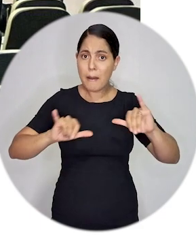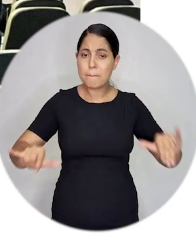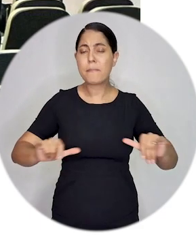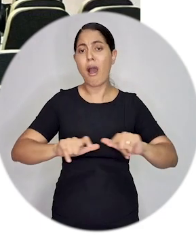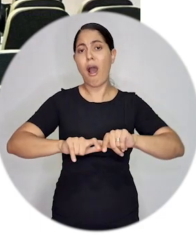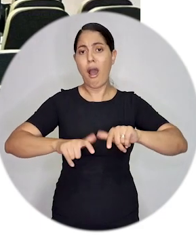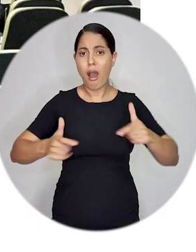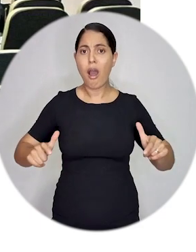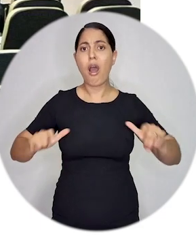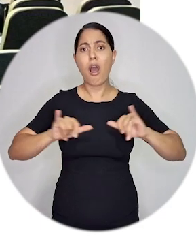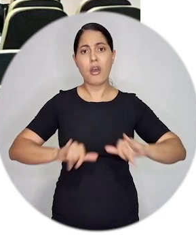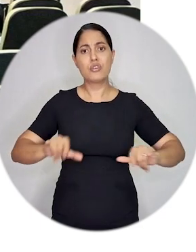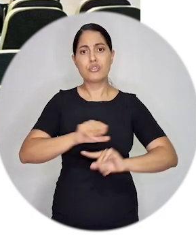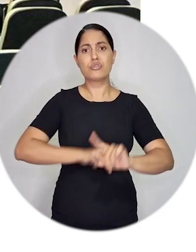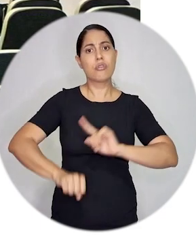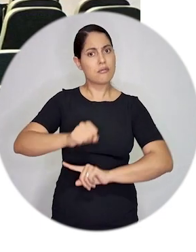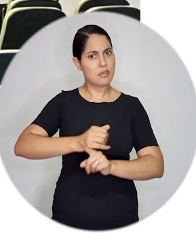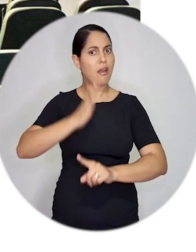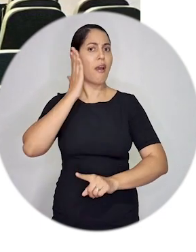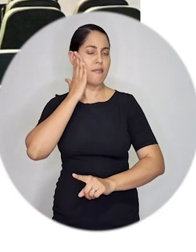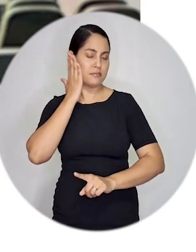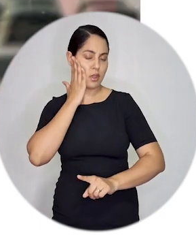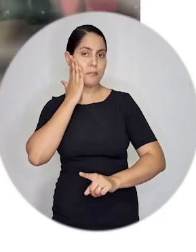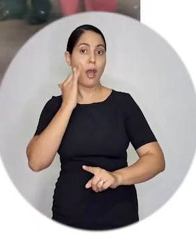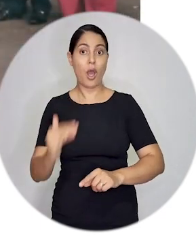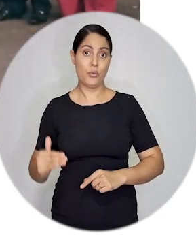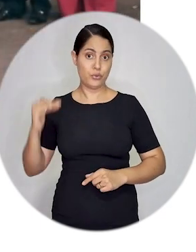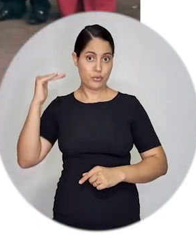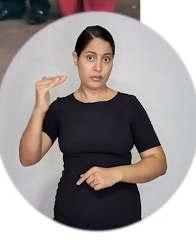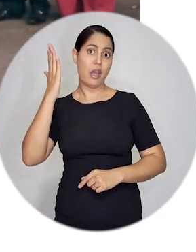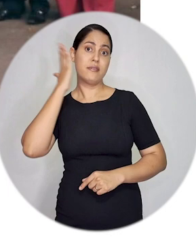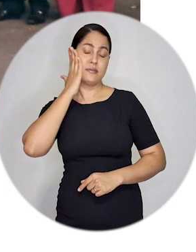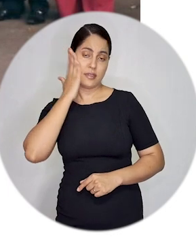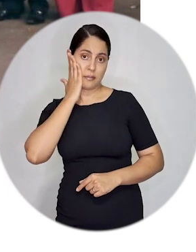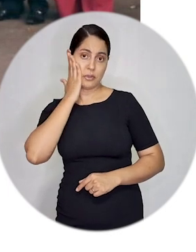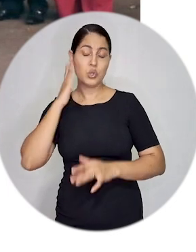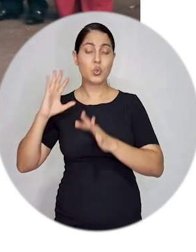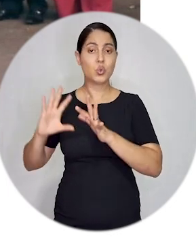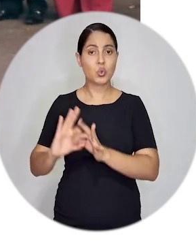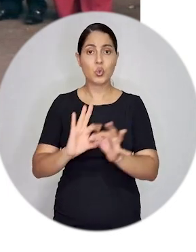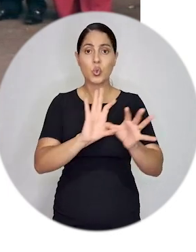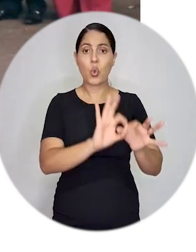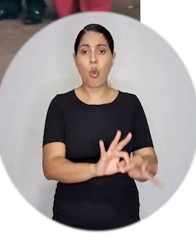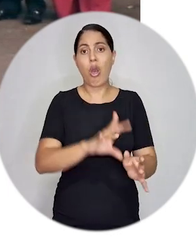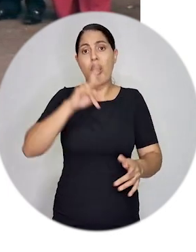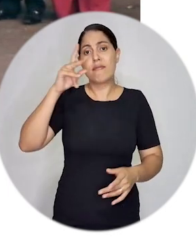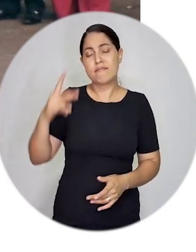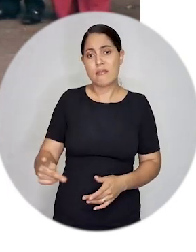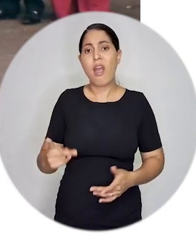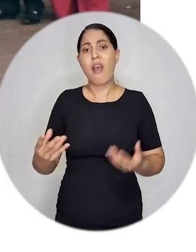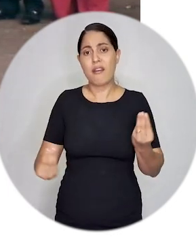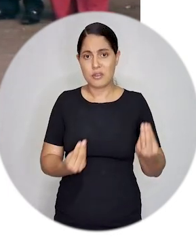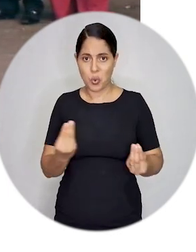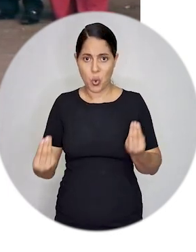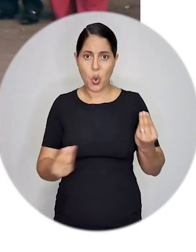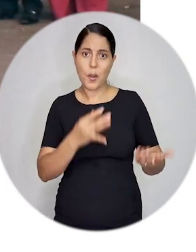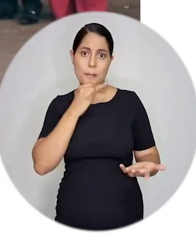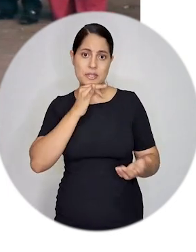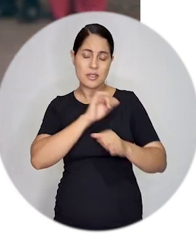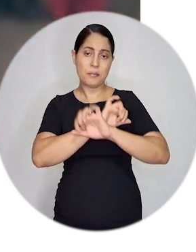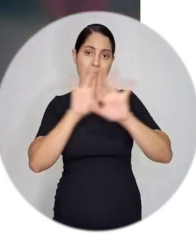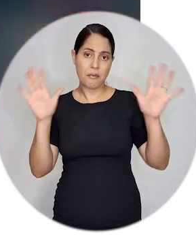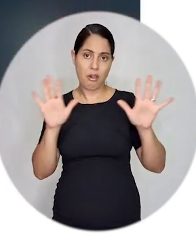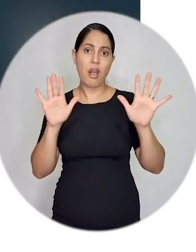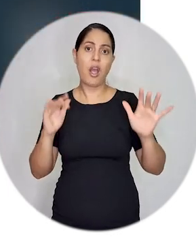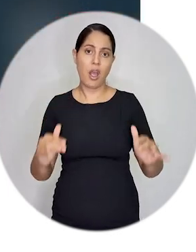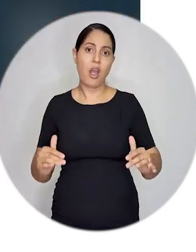ampla publicidade diante de toda a sociedade, diante de todas as autoridades, além daquela, obviamente, a autoridade